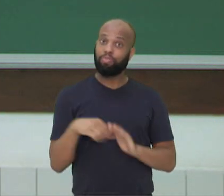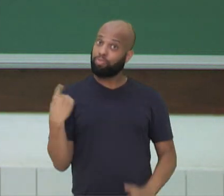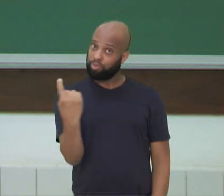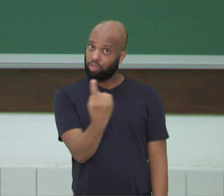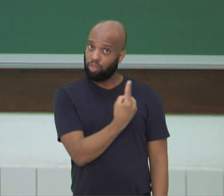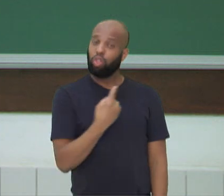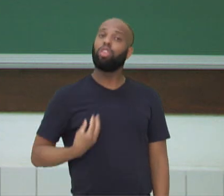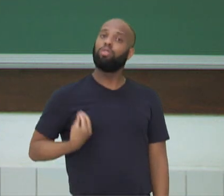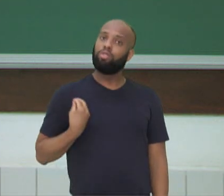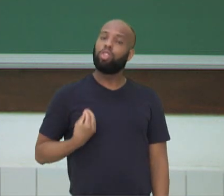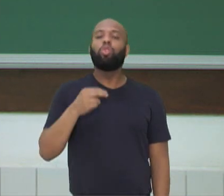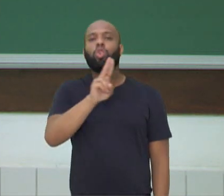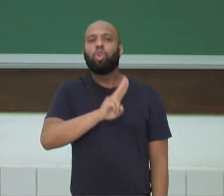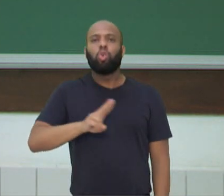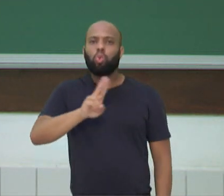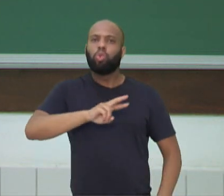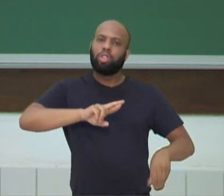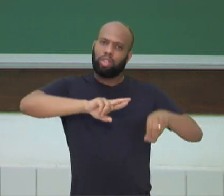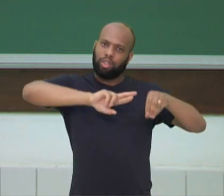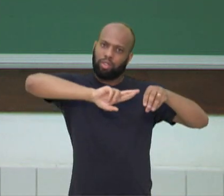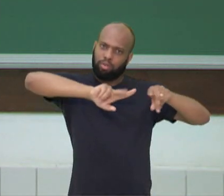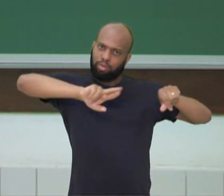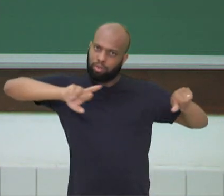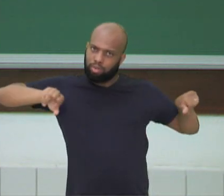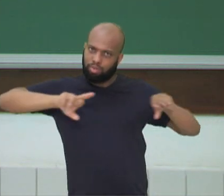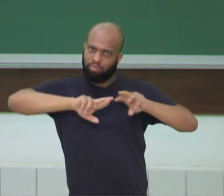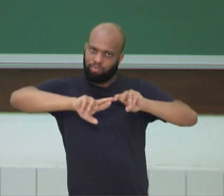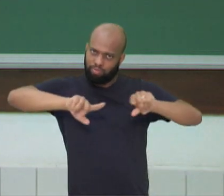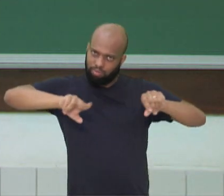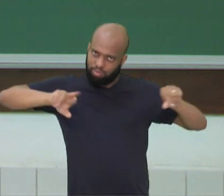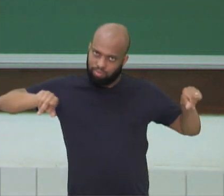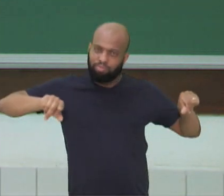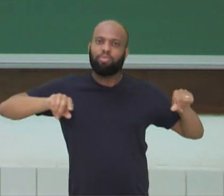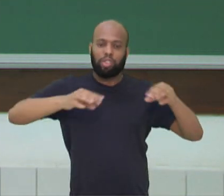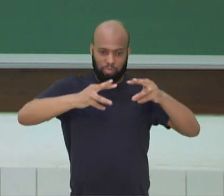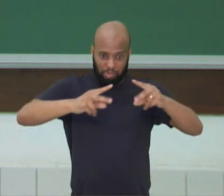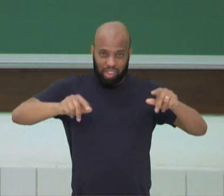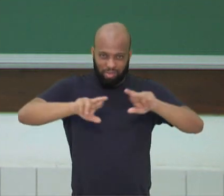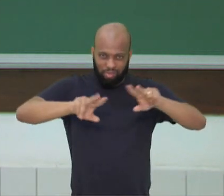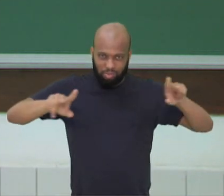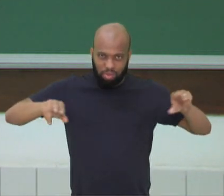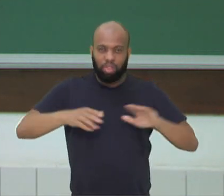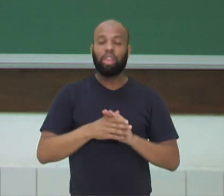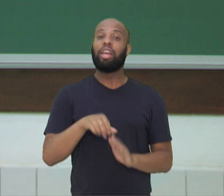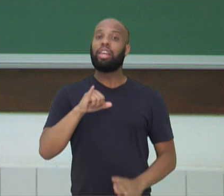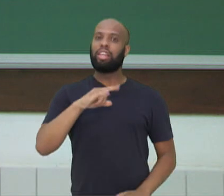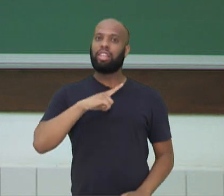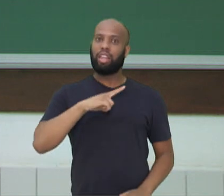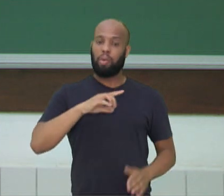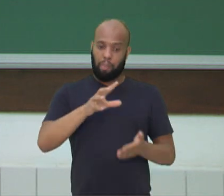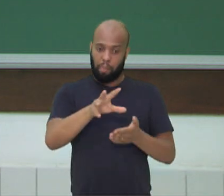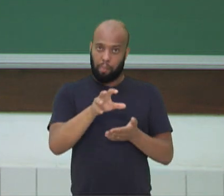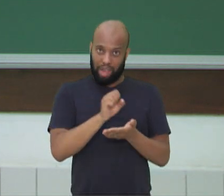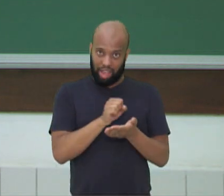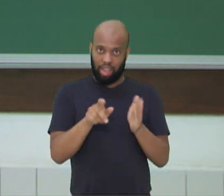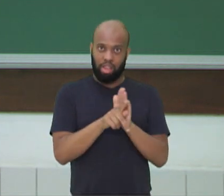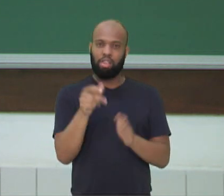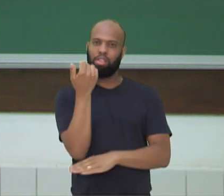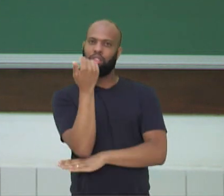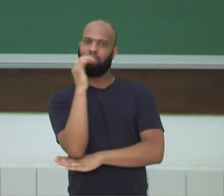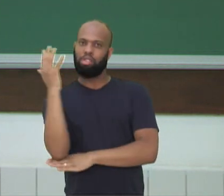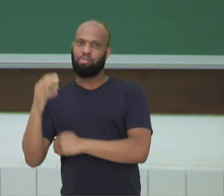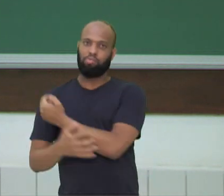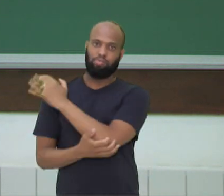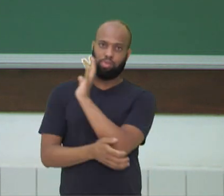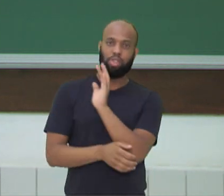humanos, utilizamos esses minerais. Quando o mineral ele é retirado da natureza e tem uma